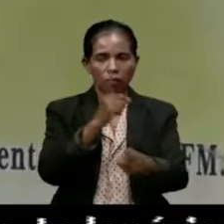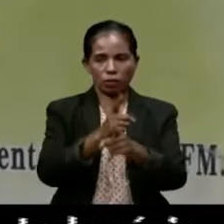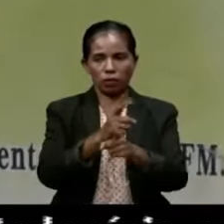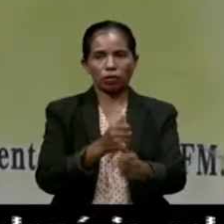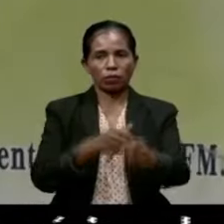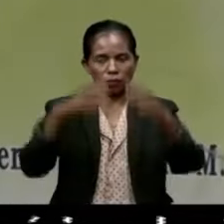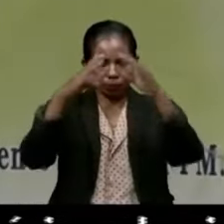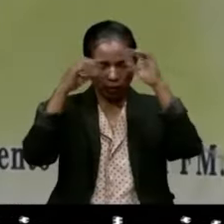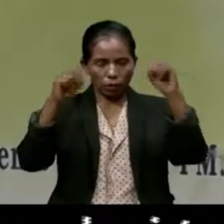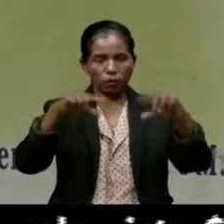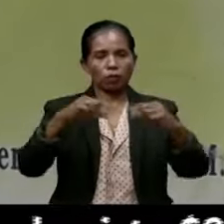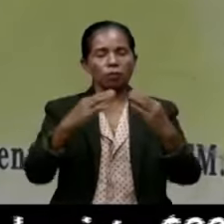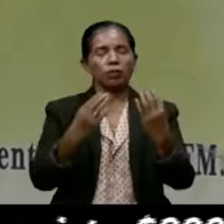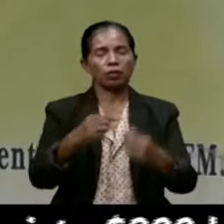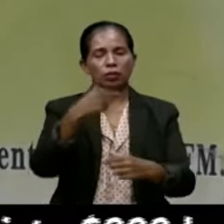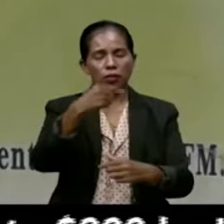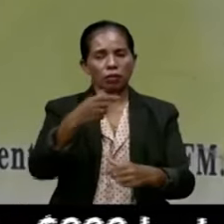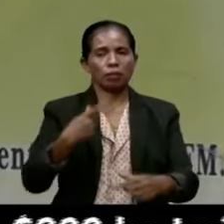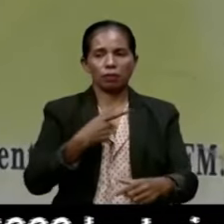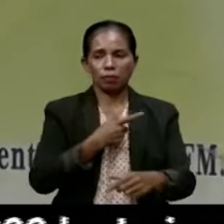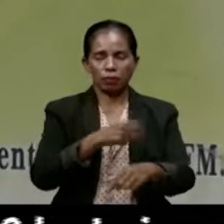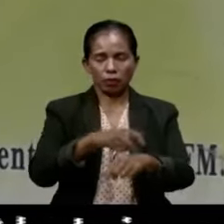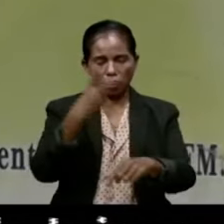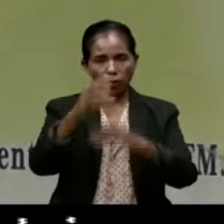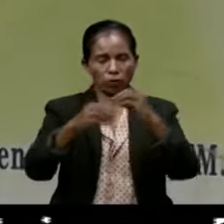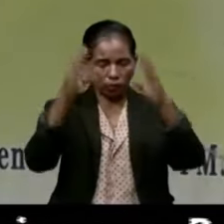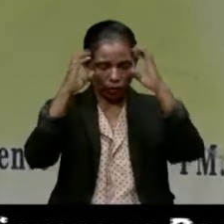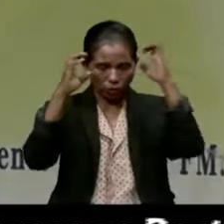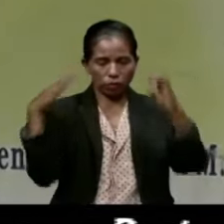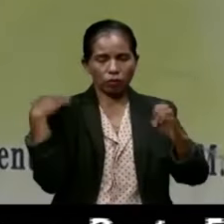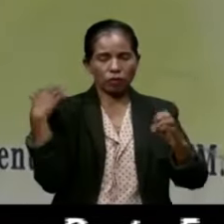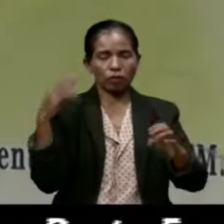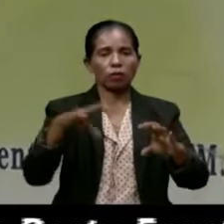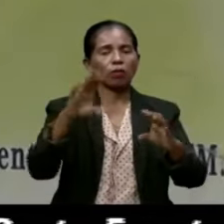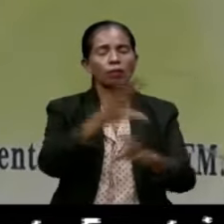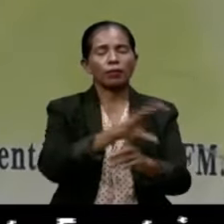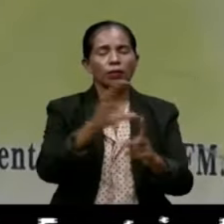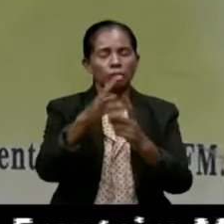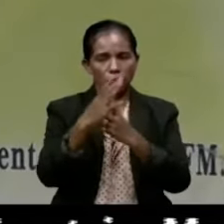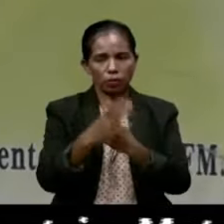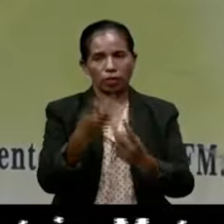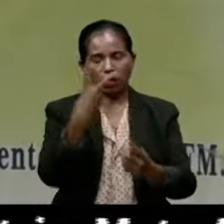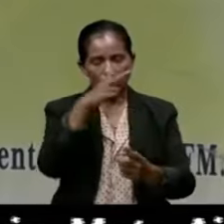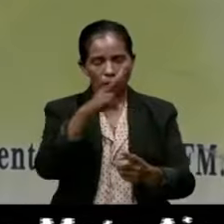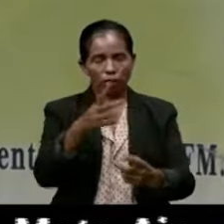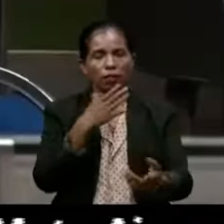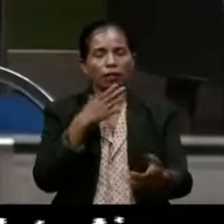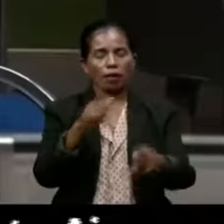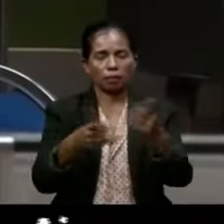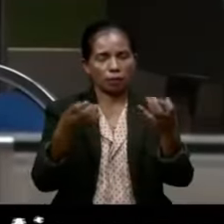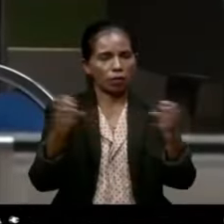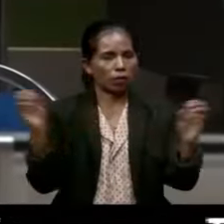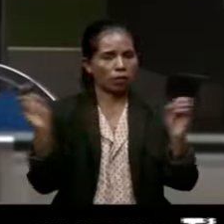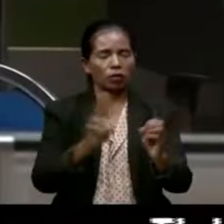betuir Presidente da Comissão G, Parlamento Nacional trata assunto educação, juventude, cultura no cidadania. Durante ne beneficiário Barack